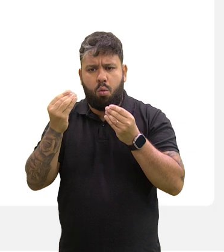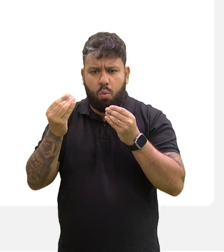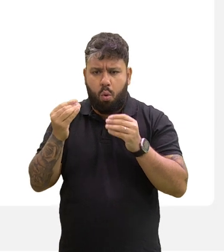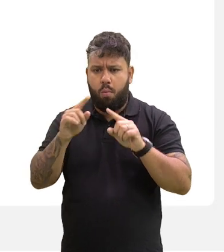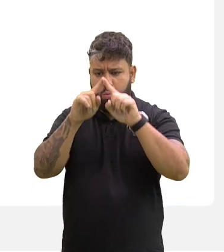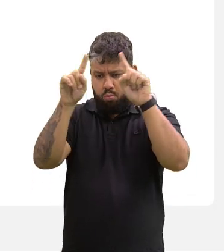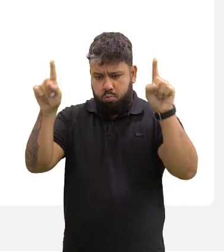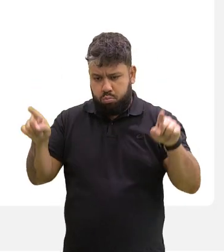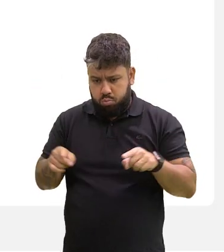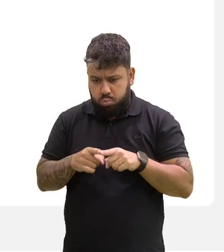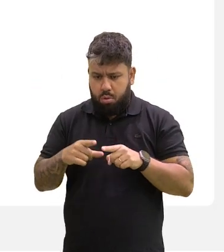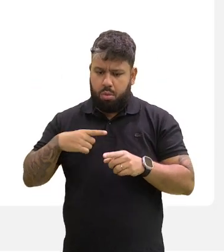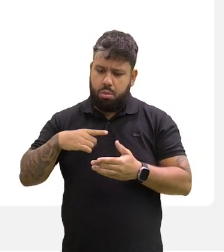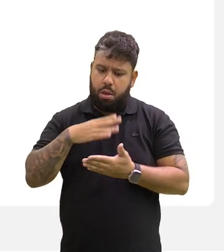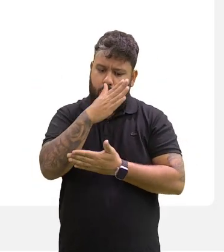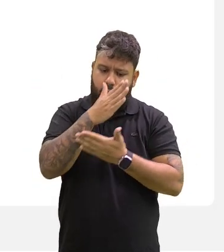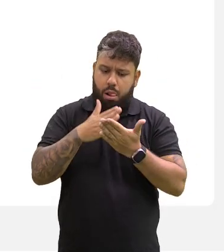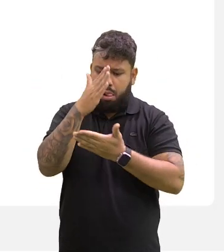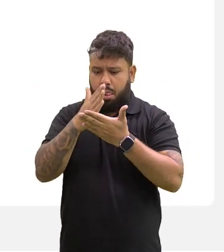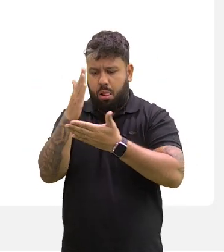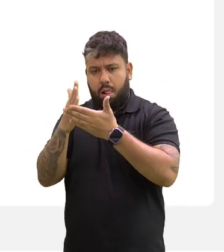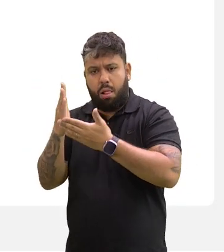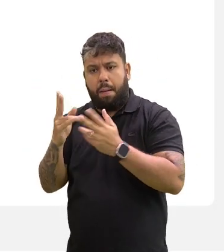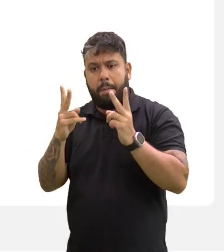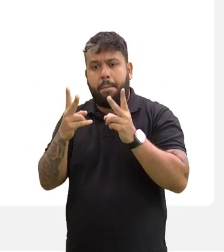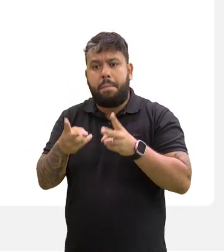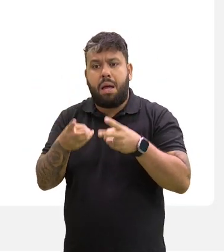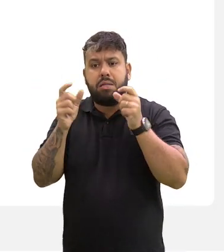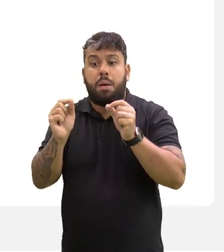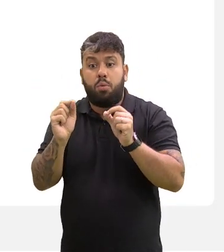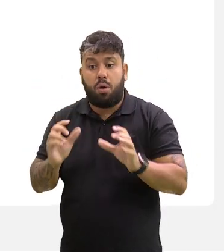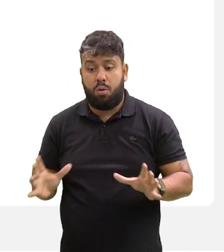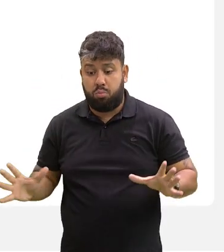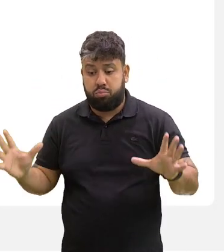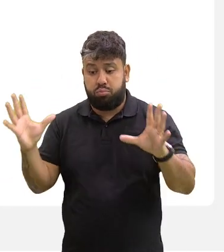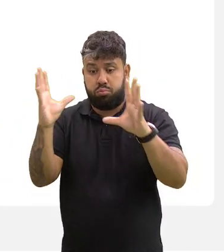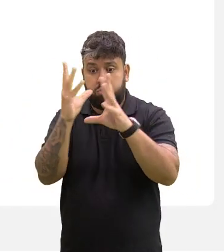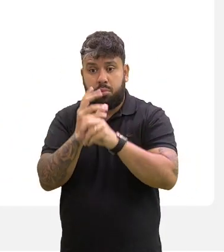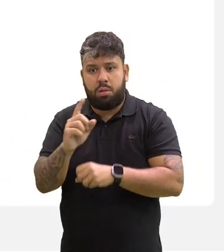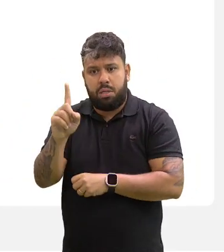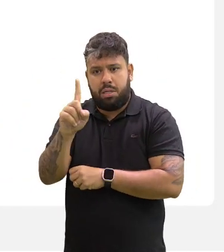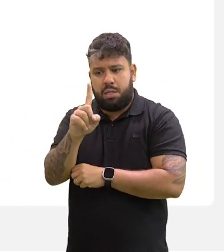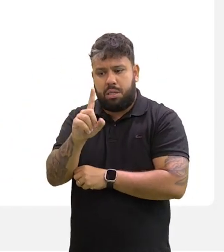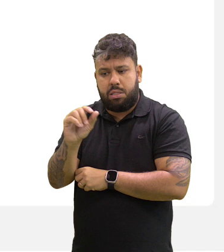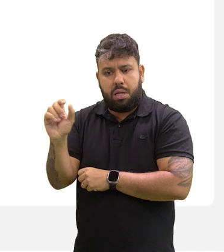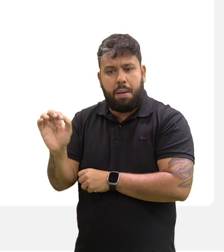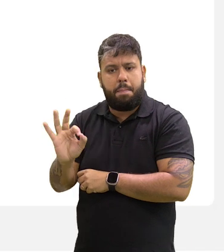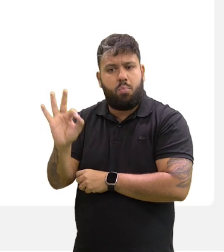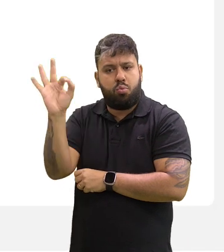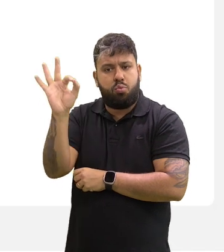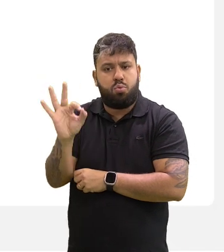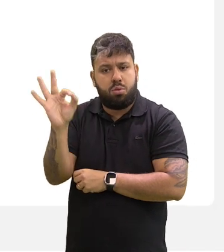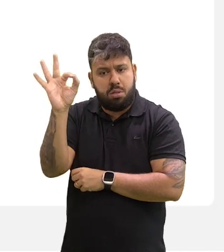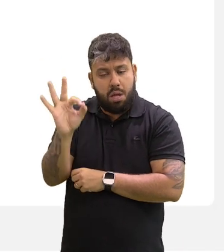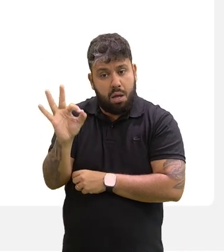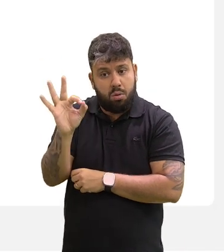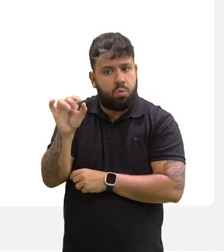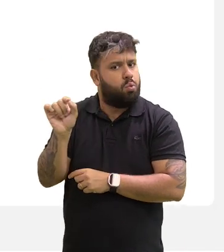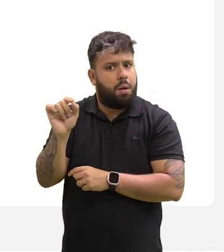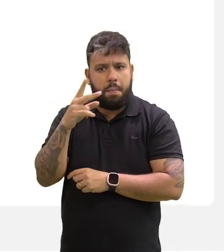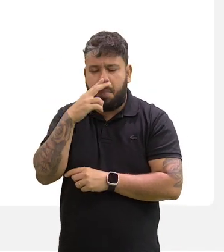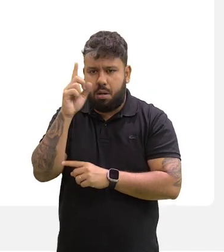circulares. Para tanto, basta considerar que o 100% dos dados equivale a um setor circular cujo ângulo